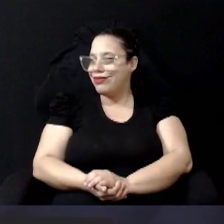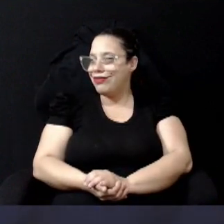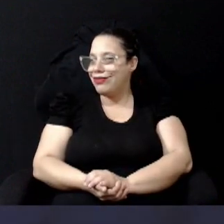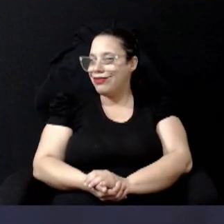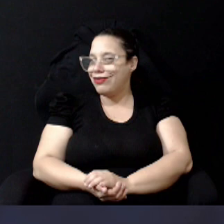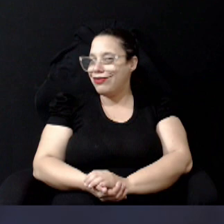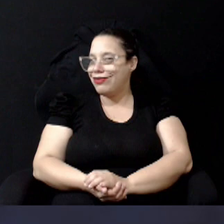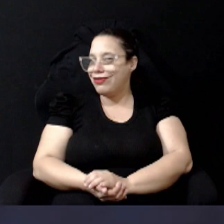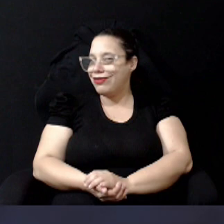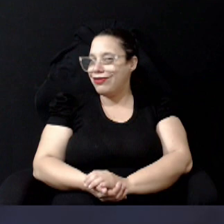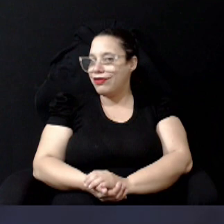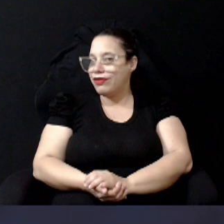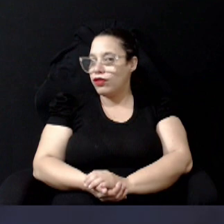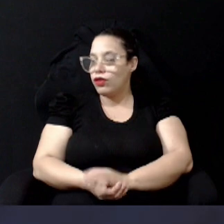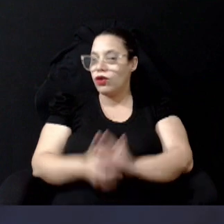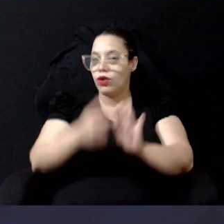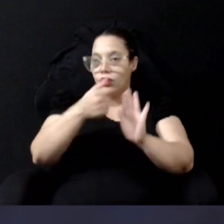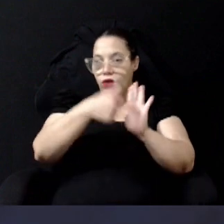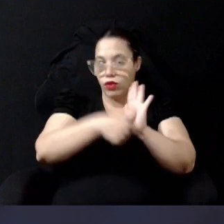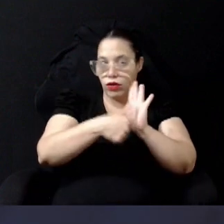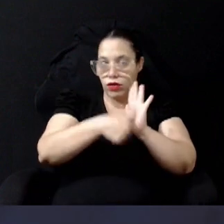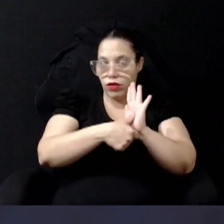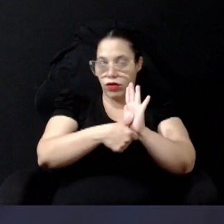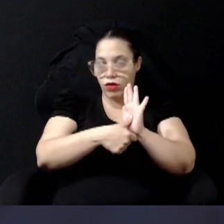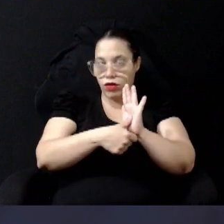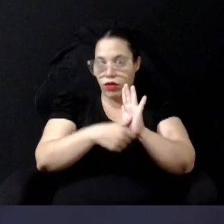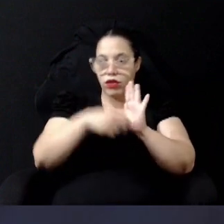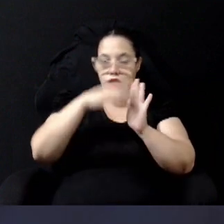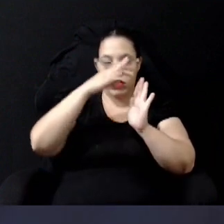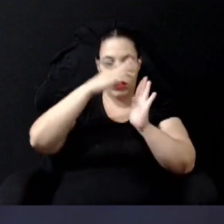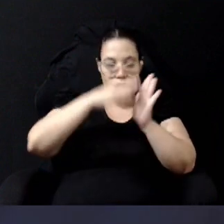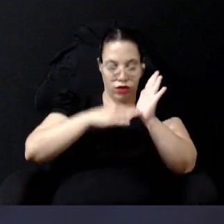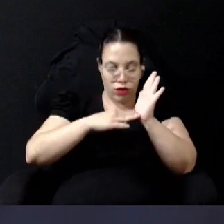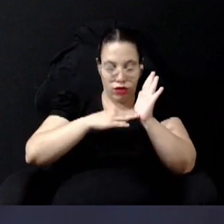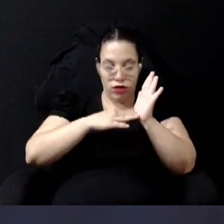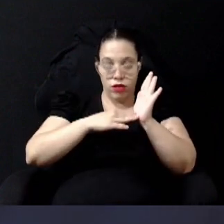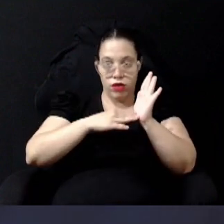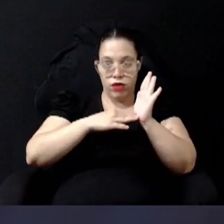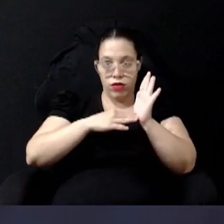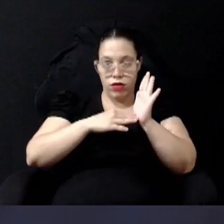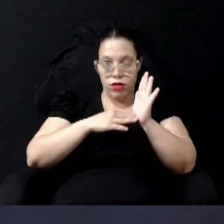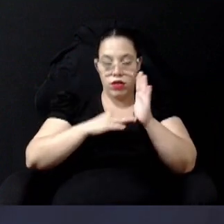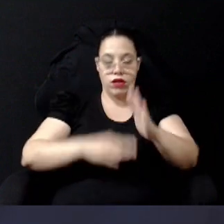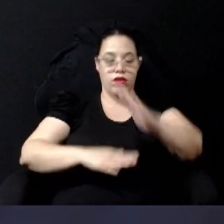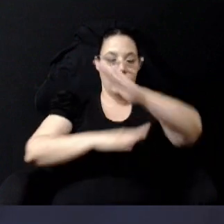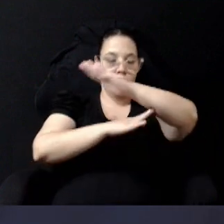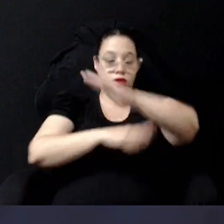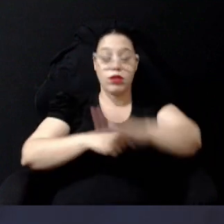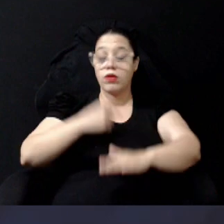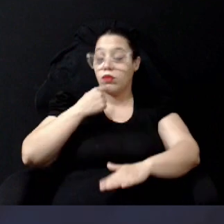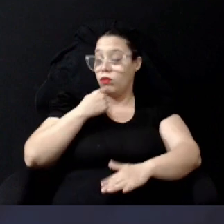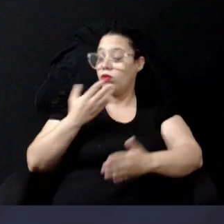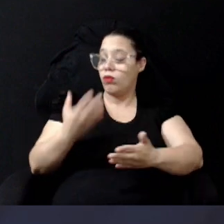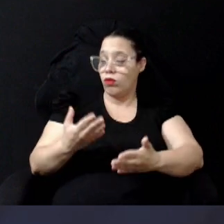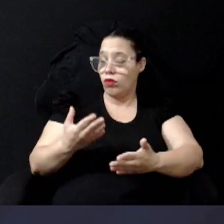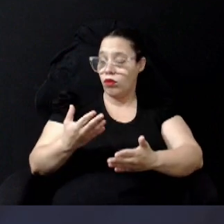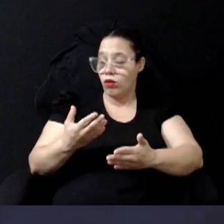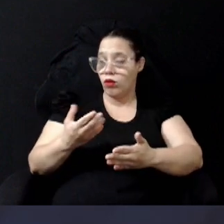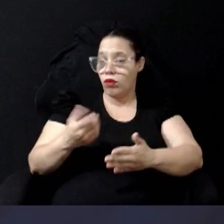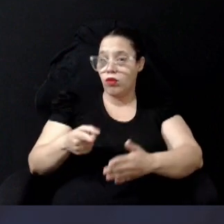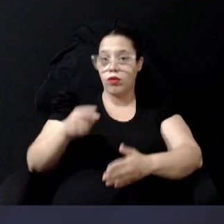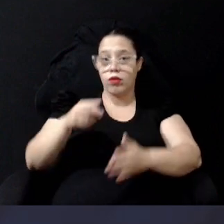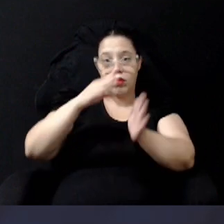O documento tem o seguinte teor: a Câmara Municipal de Campinas, nos termos do